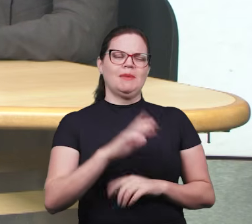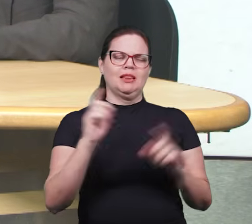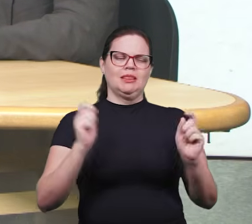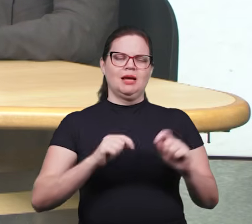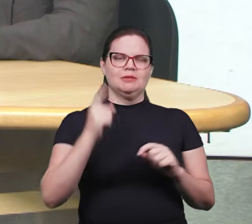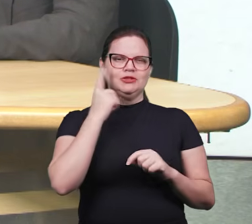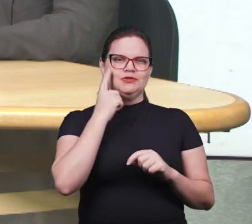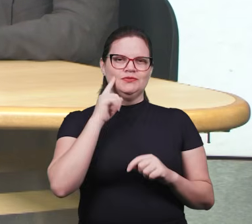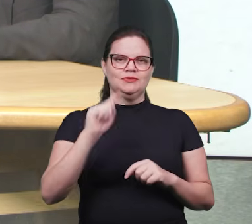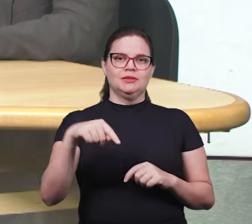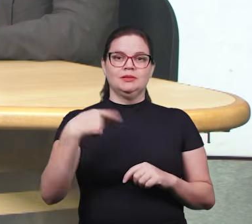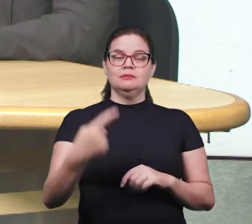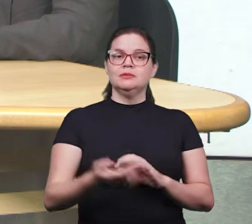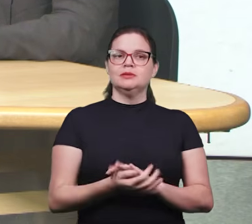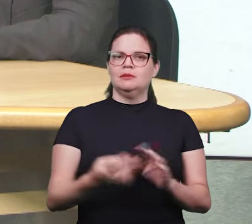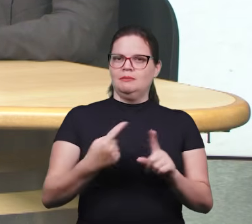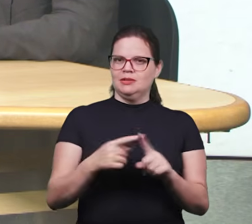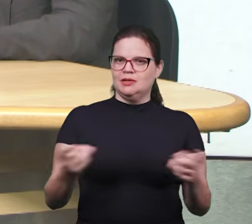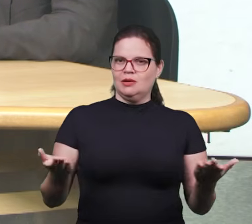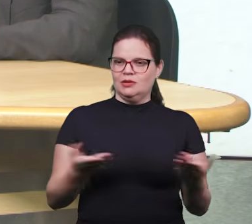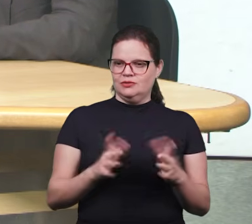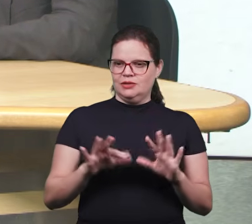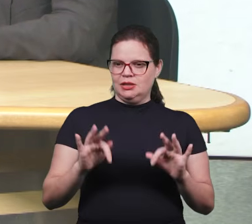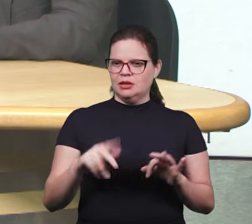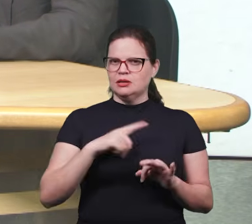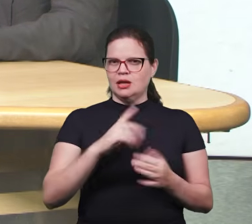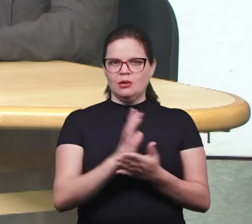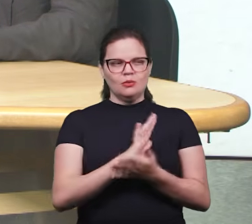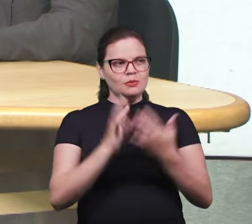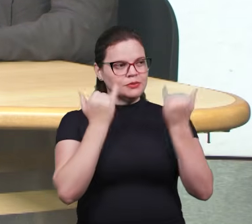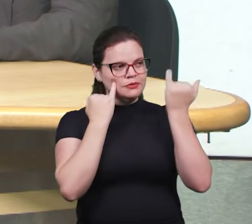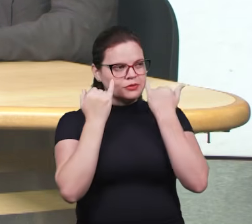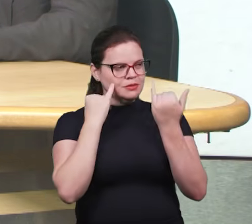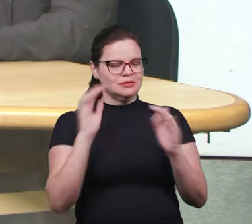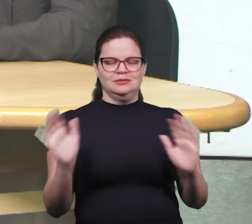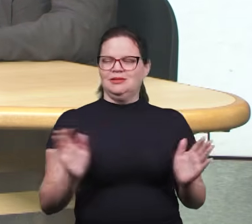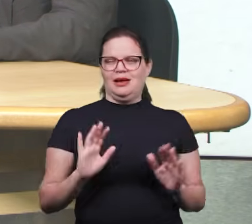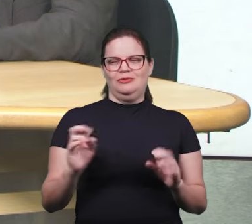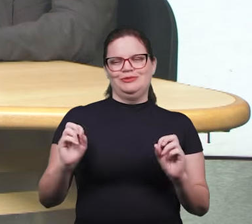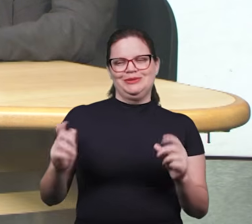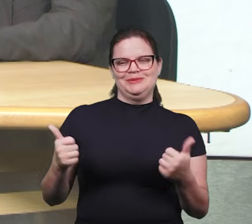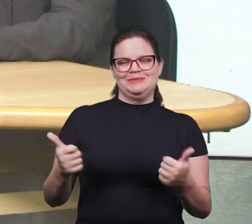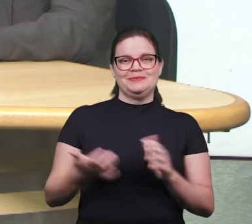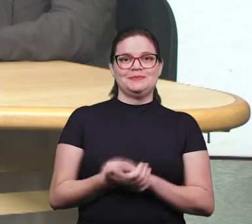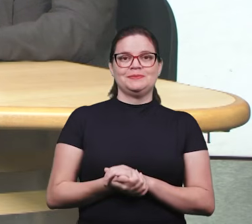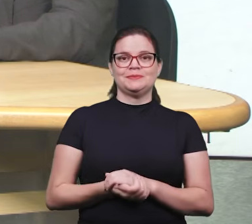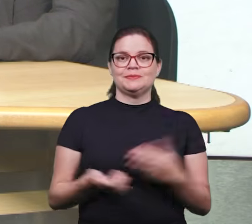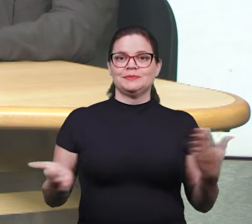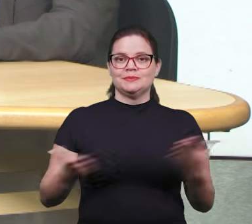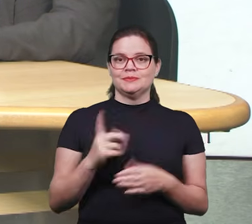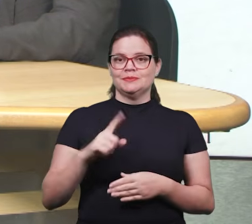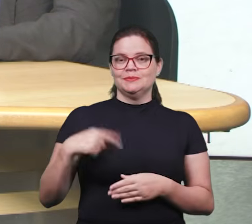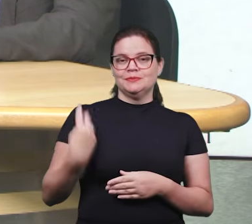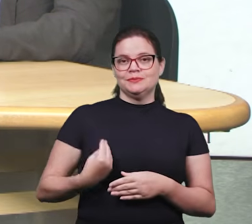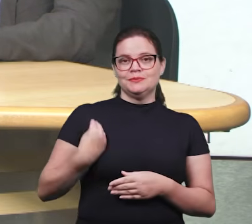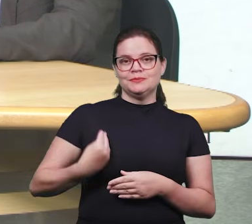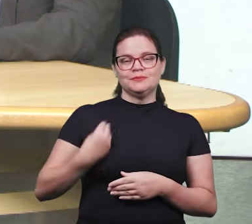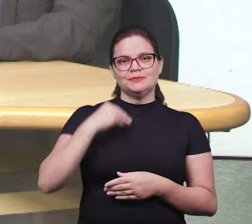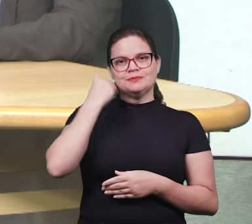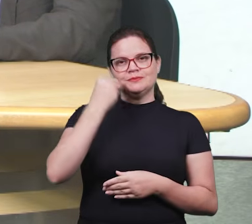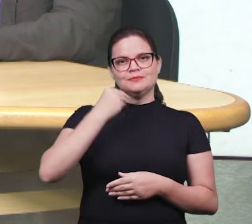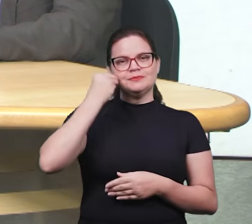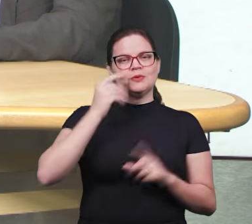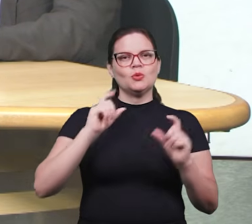vamos ficar por aqui hoje, né? Tem mais alguma Não, informação? é isso mesmo. Amém. Agora é vivermos dentro